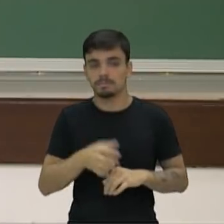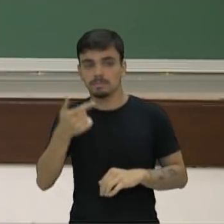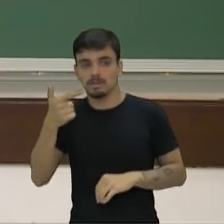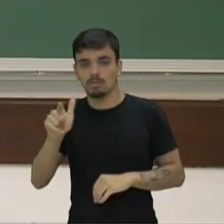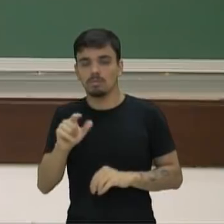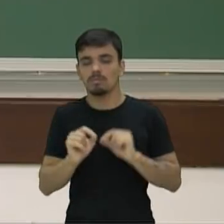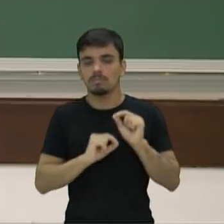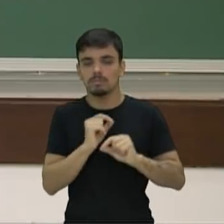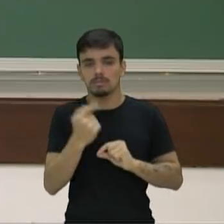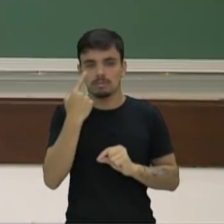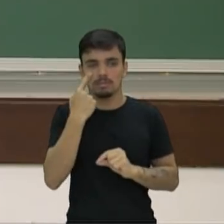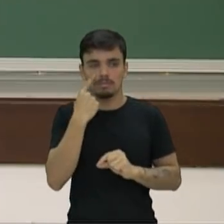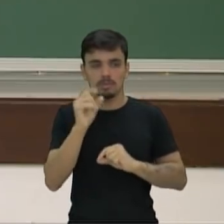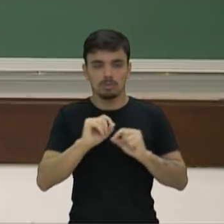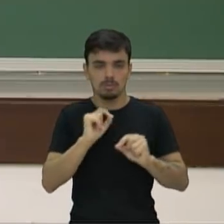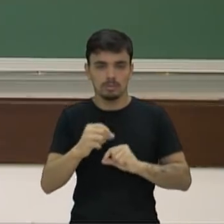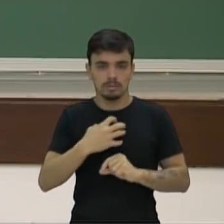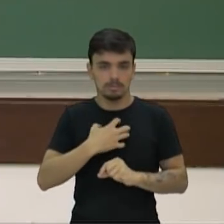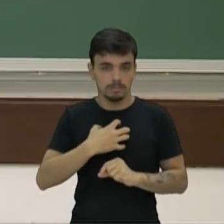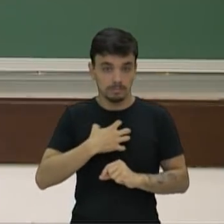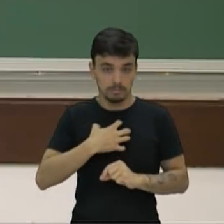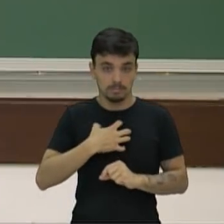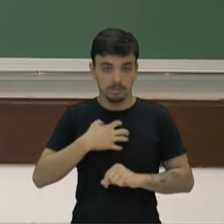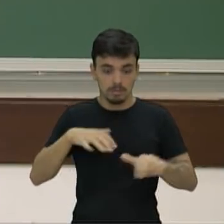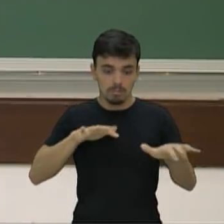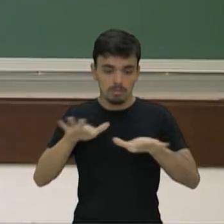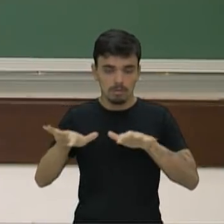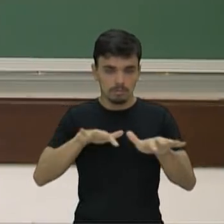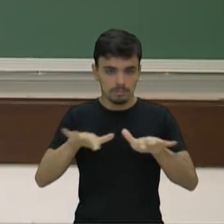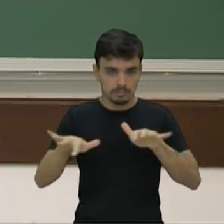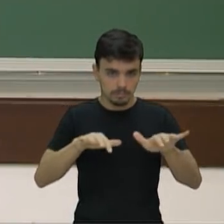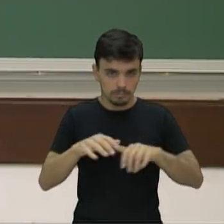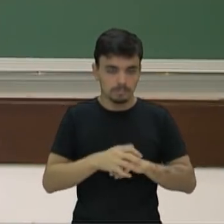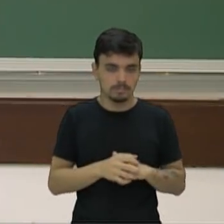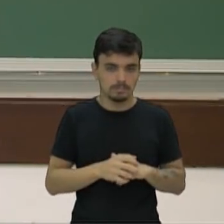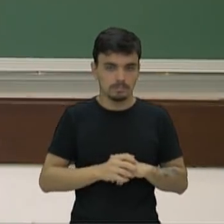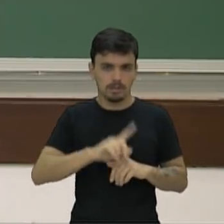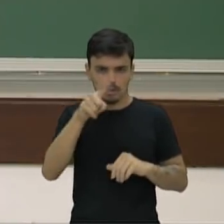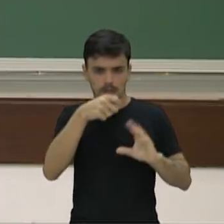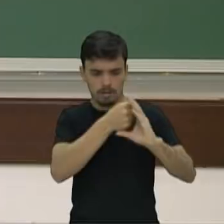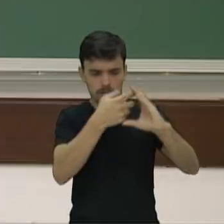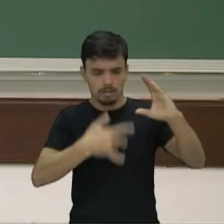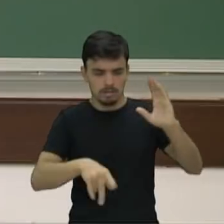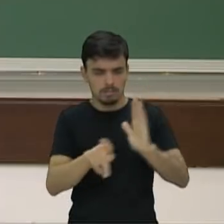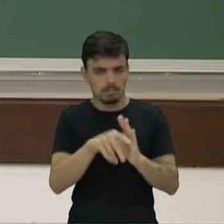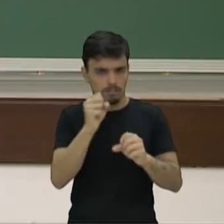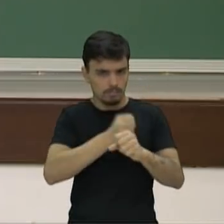está vendo uma sensação de movimento, o Discóbulo, é uma característica das obras